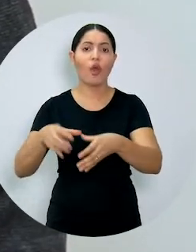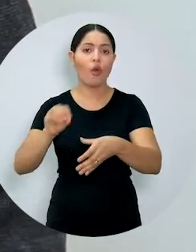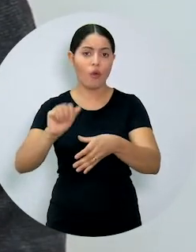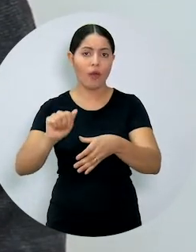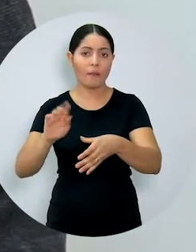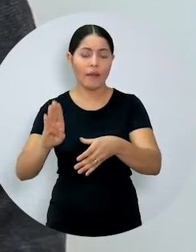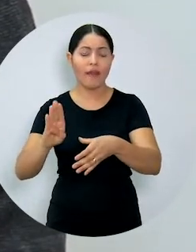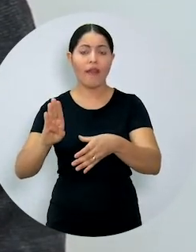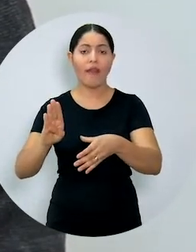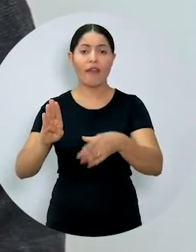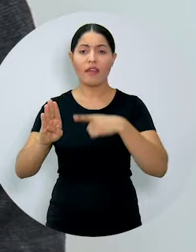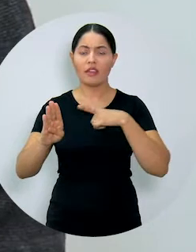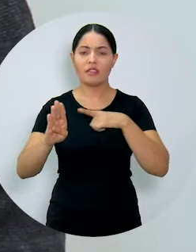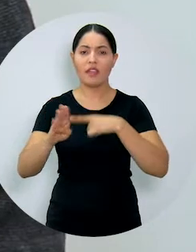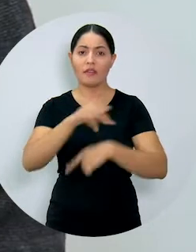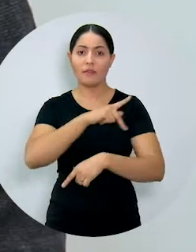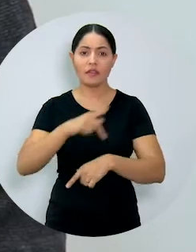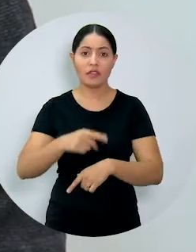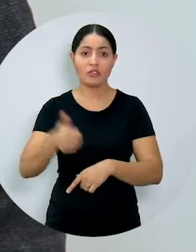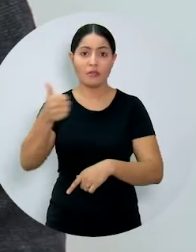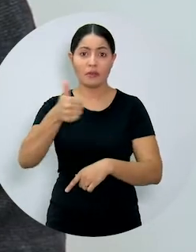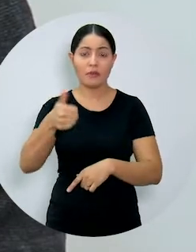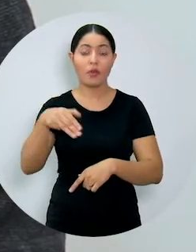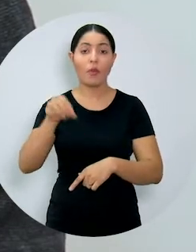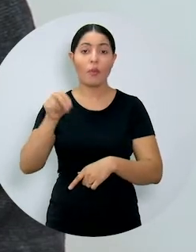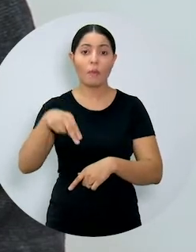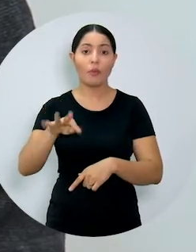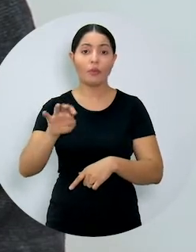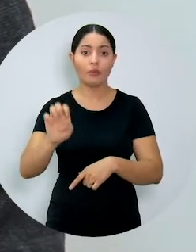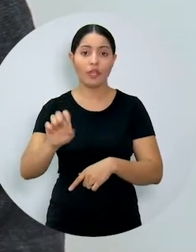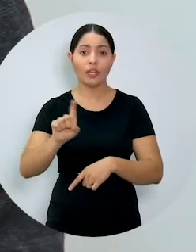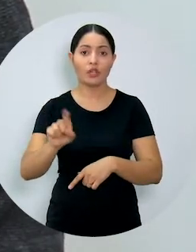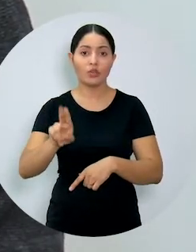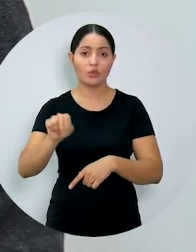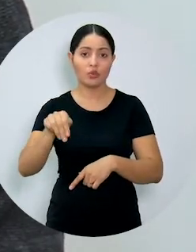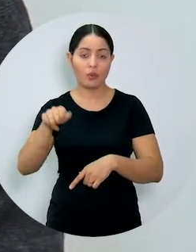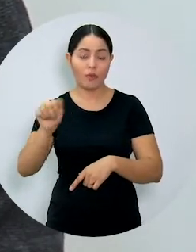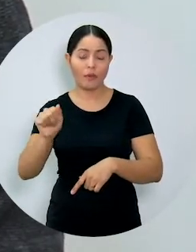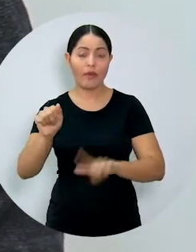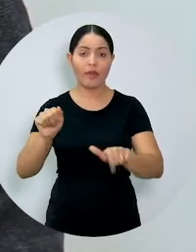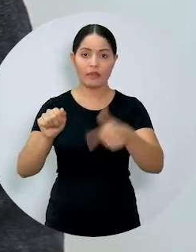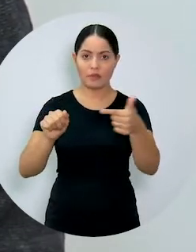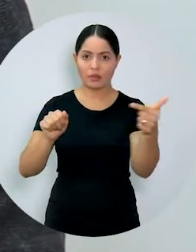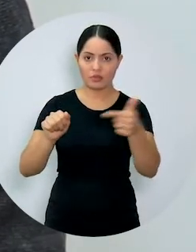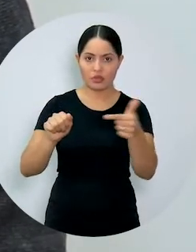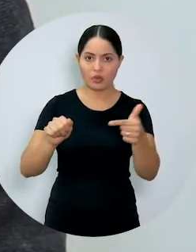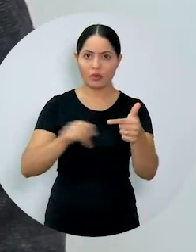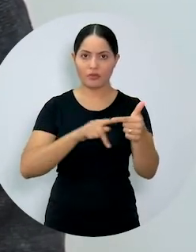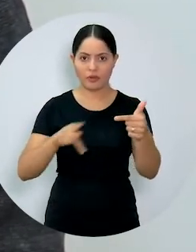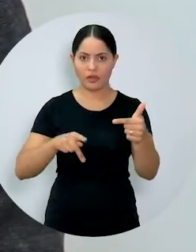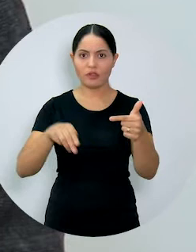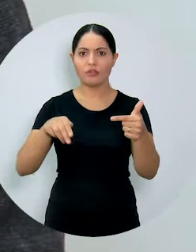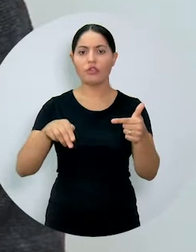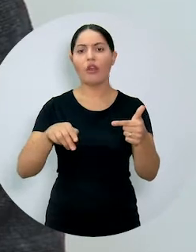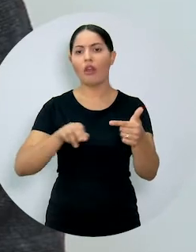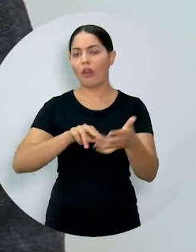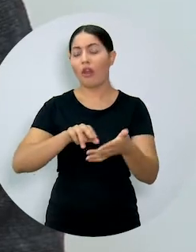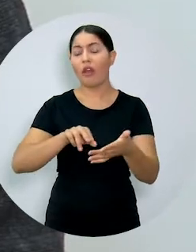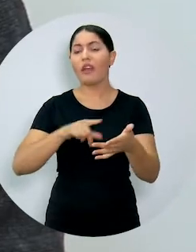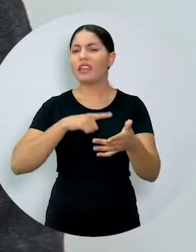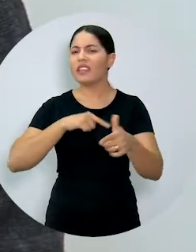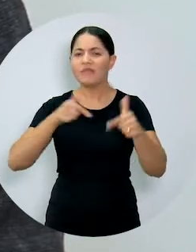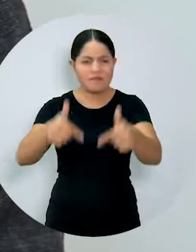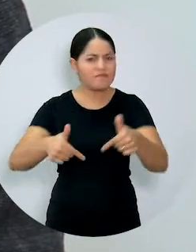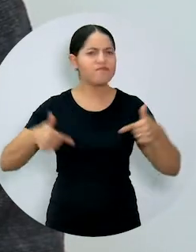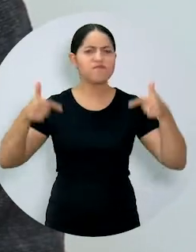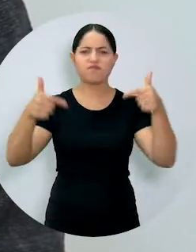seu primeiro presidente, Montezuma, e por Perdigão Malheiros, seu segundo presidente, que se fez todo um